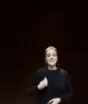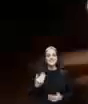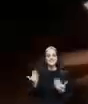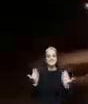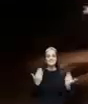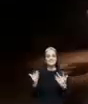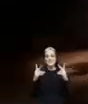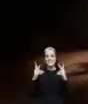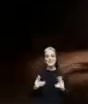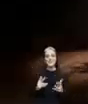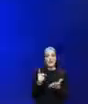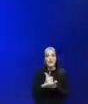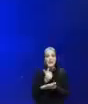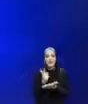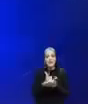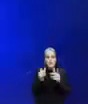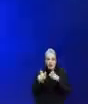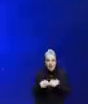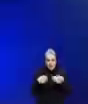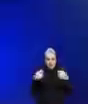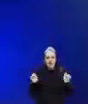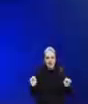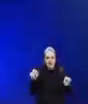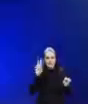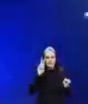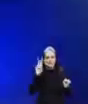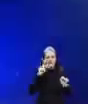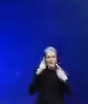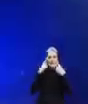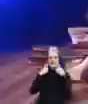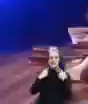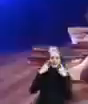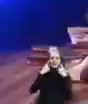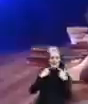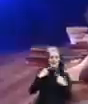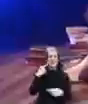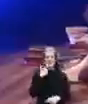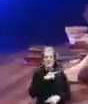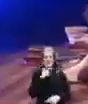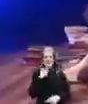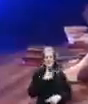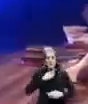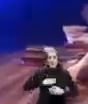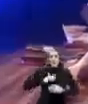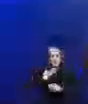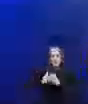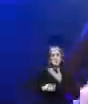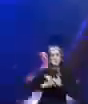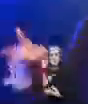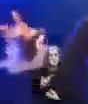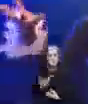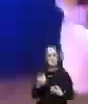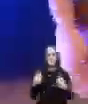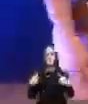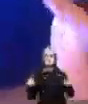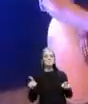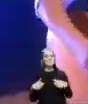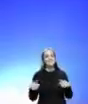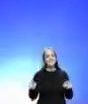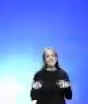A vida é como abrir um livro. Cheia de dramas, comédia,